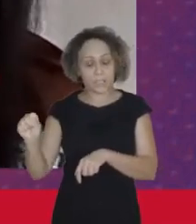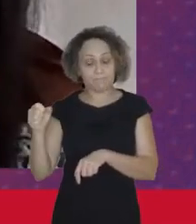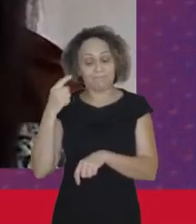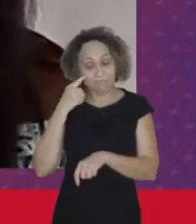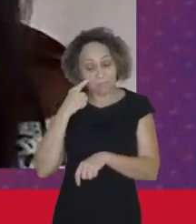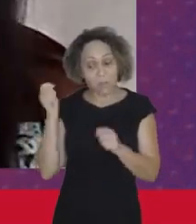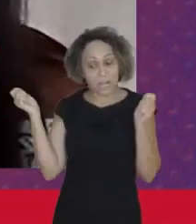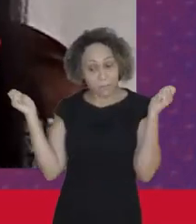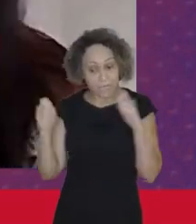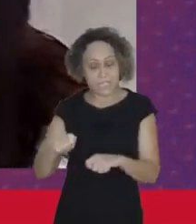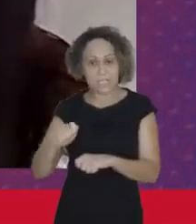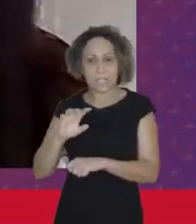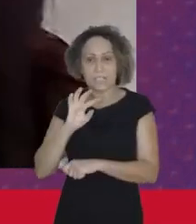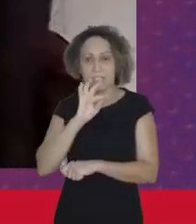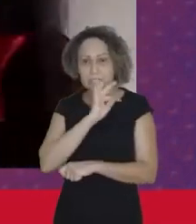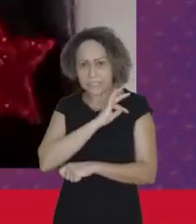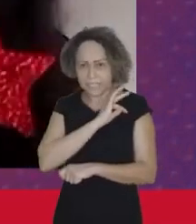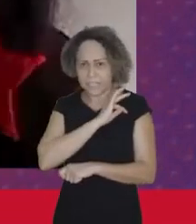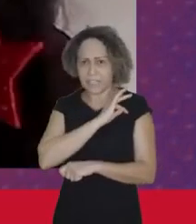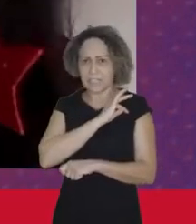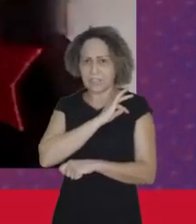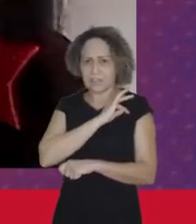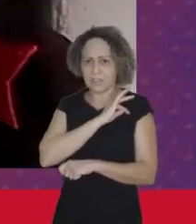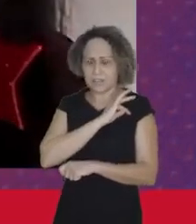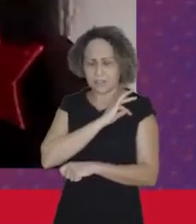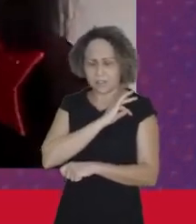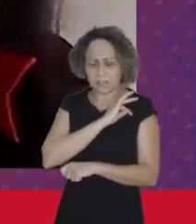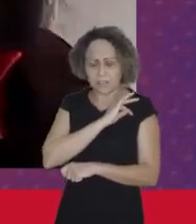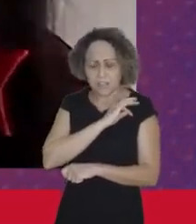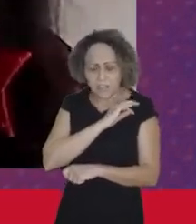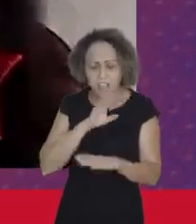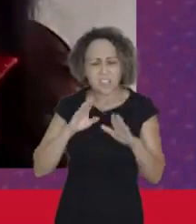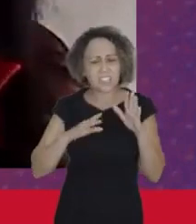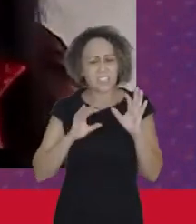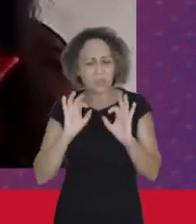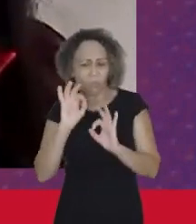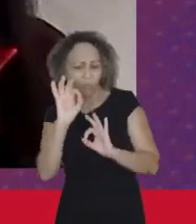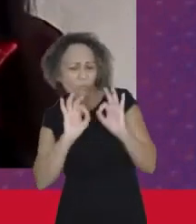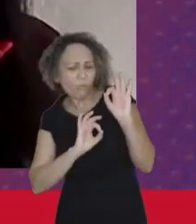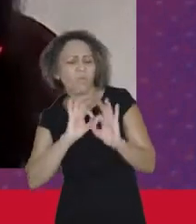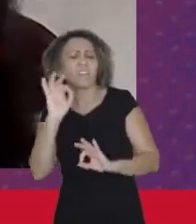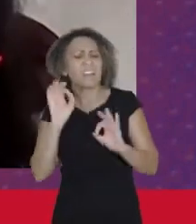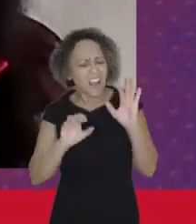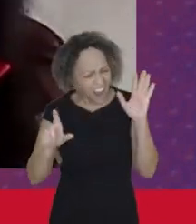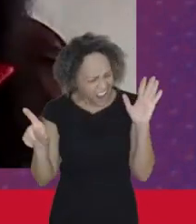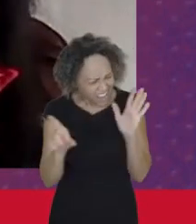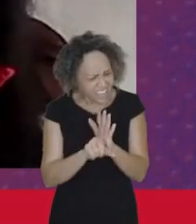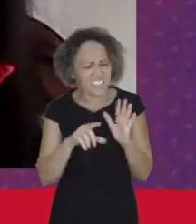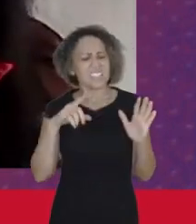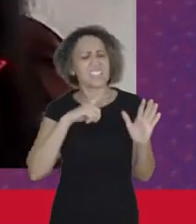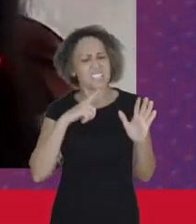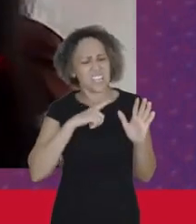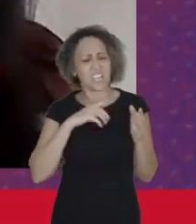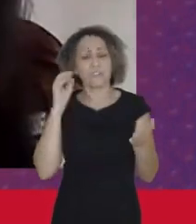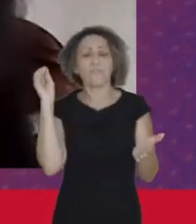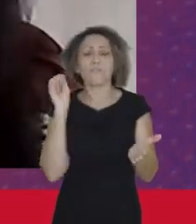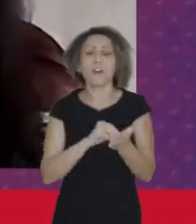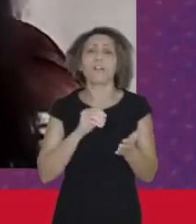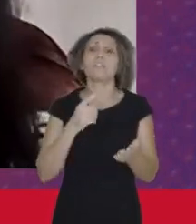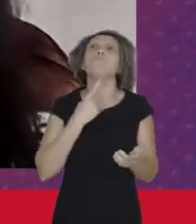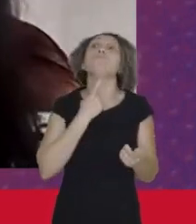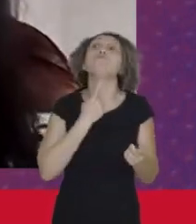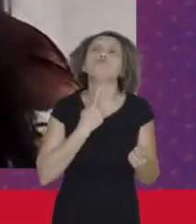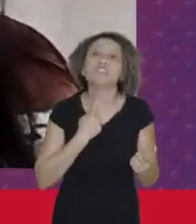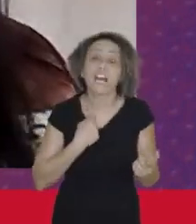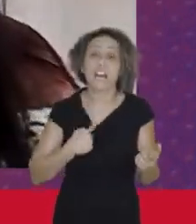públicas específicas, tenham lá já tudo delineado. O que falta é vontade, capacidade técnica e